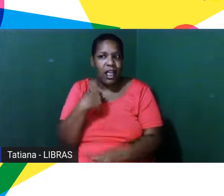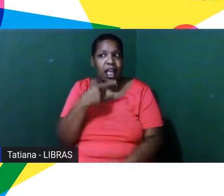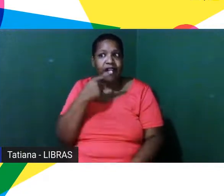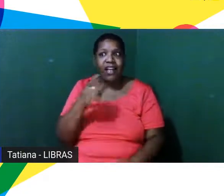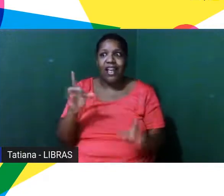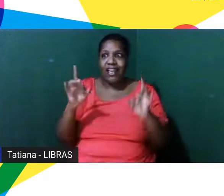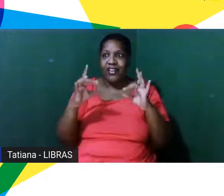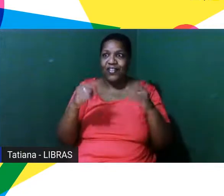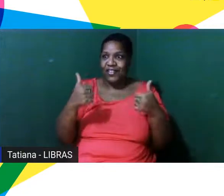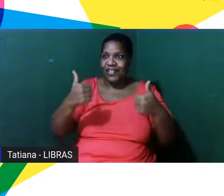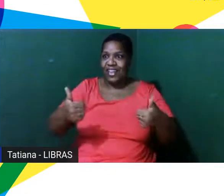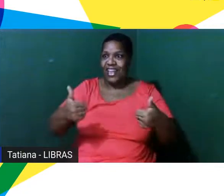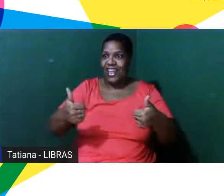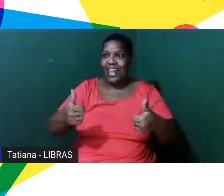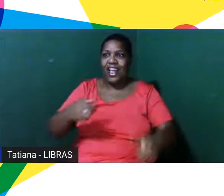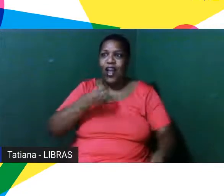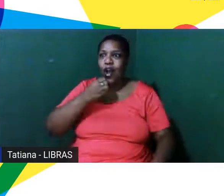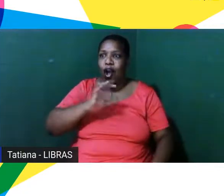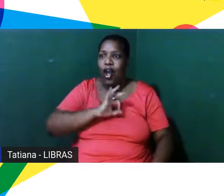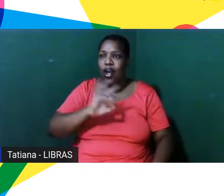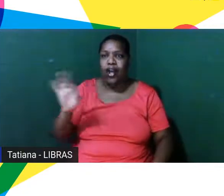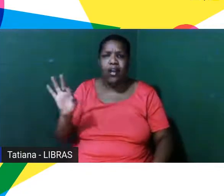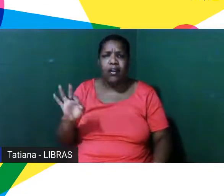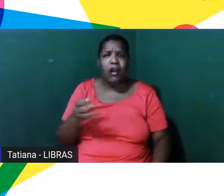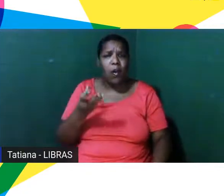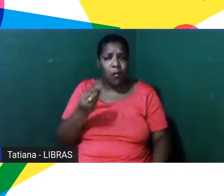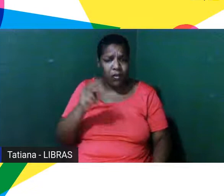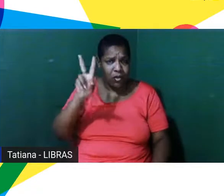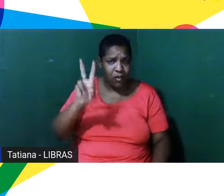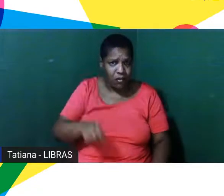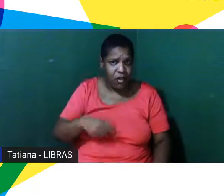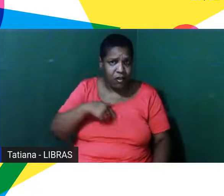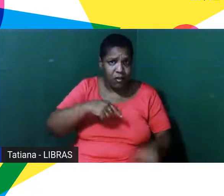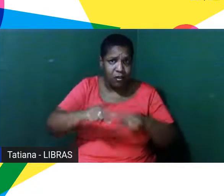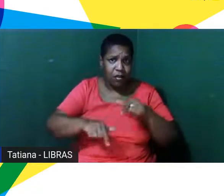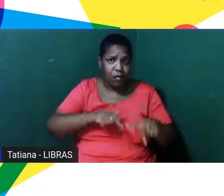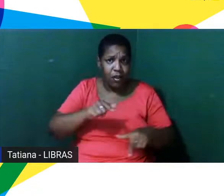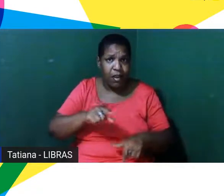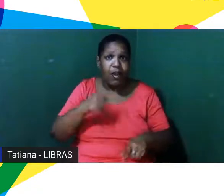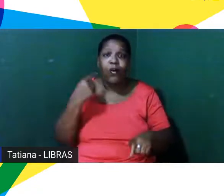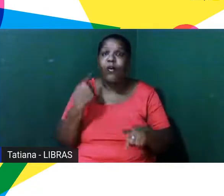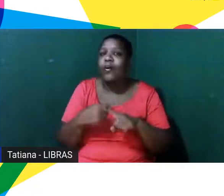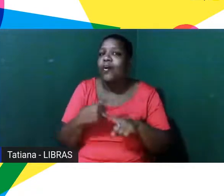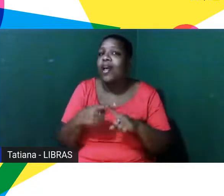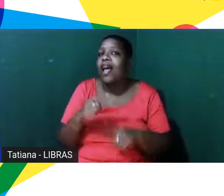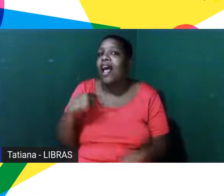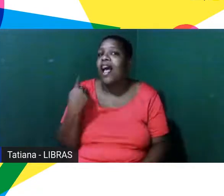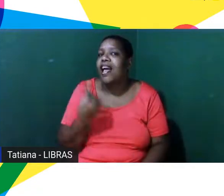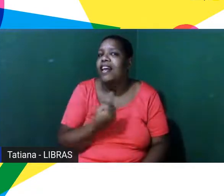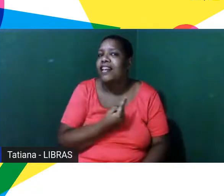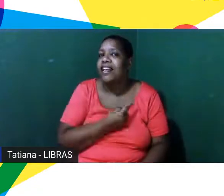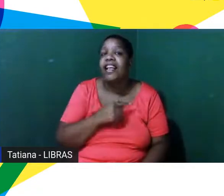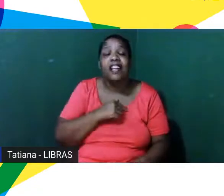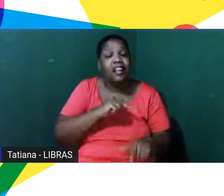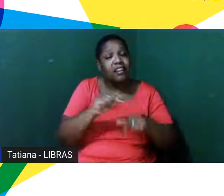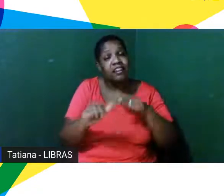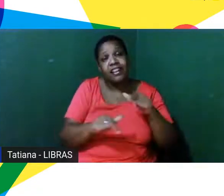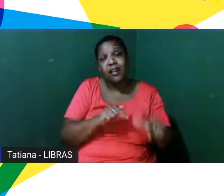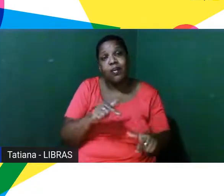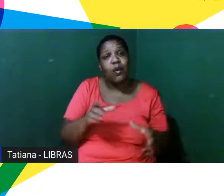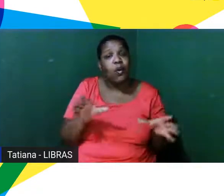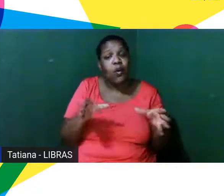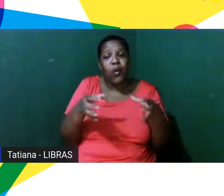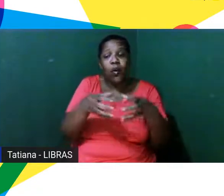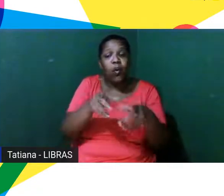feedback fala que tá maneiro e tá tudo mais muita das vezes que a gente está trabalhando com isso a gente tá trabalhando para um